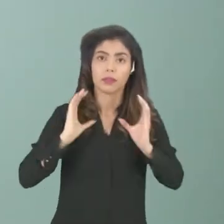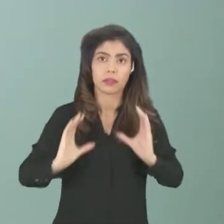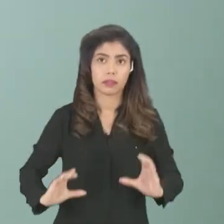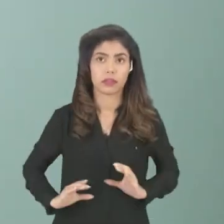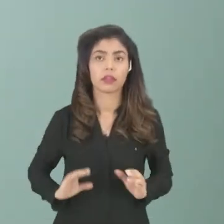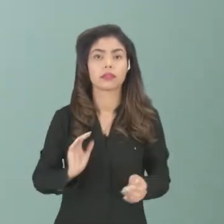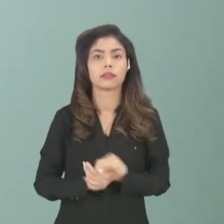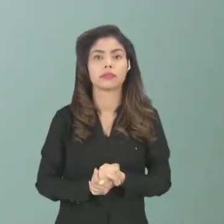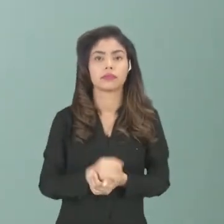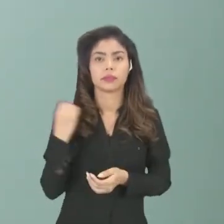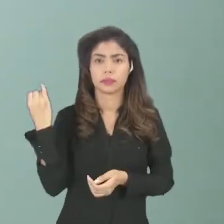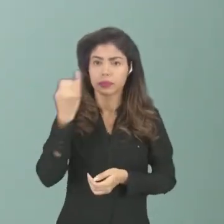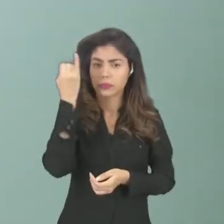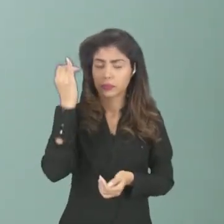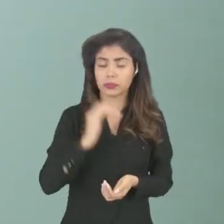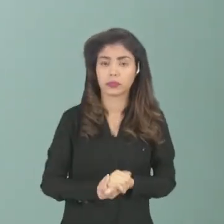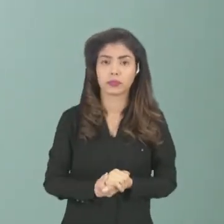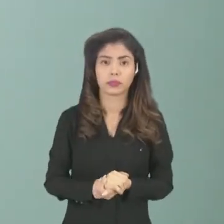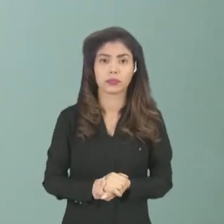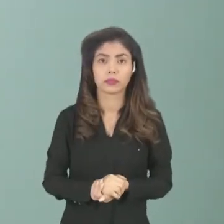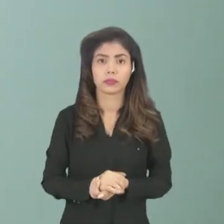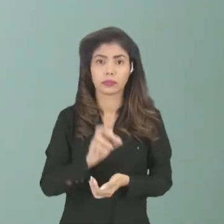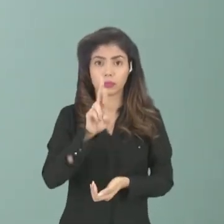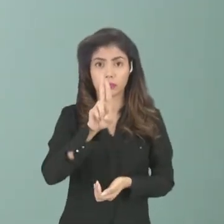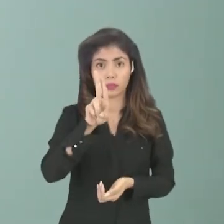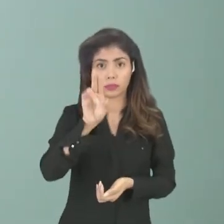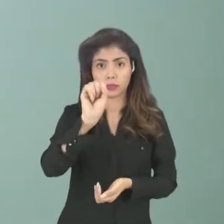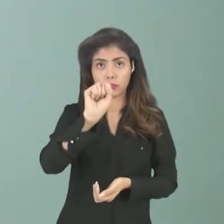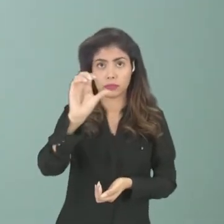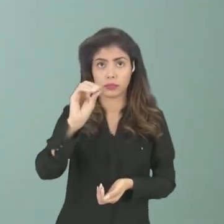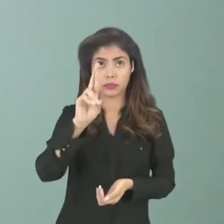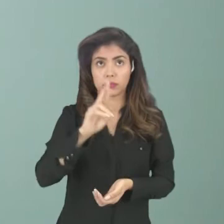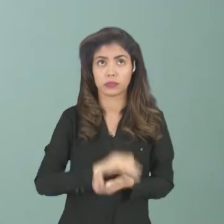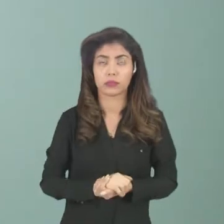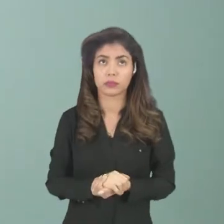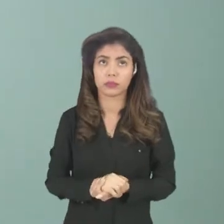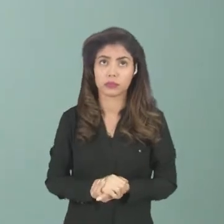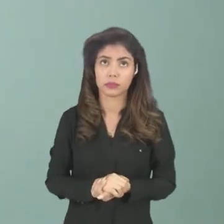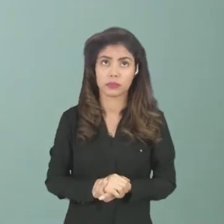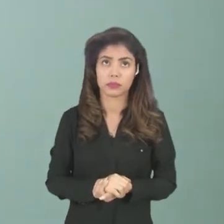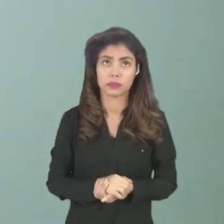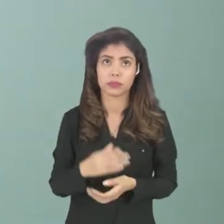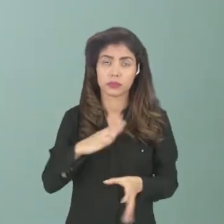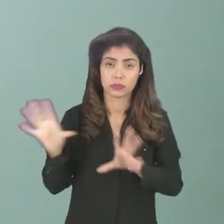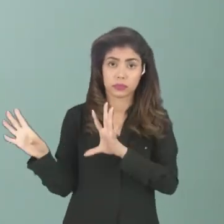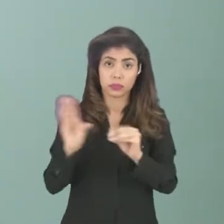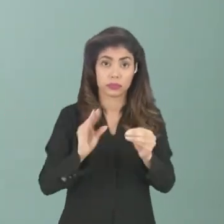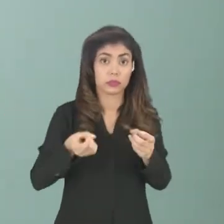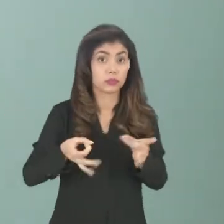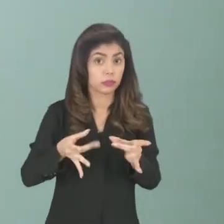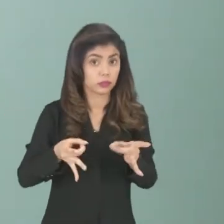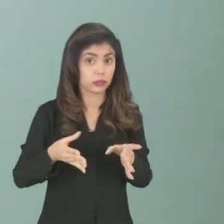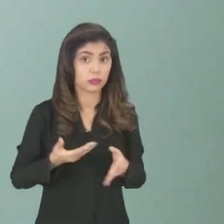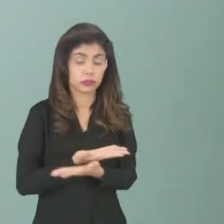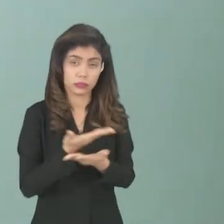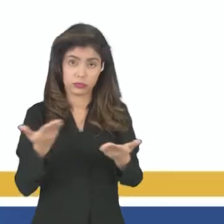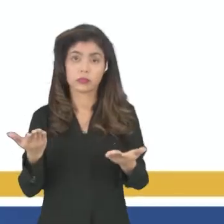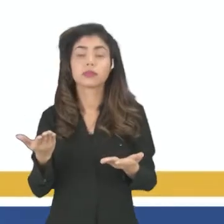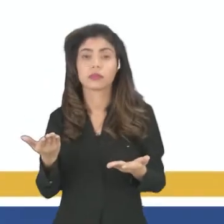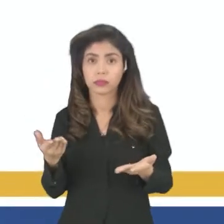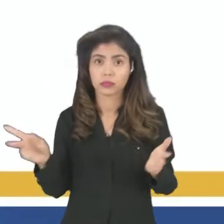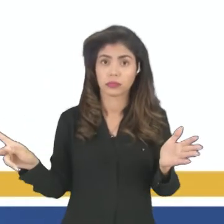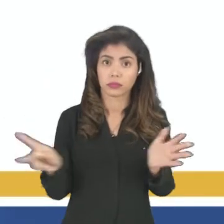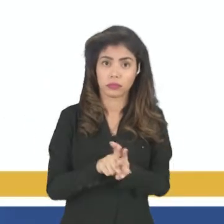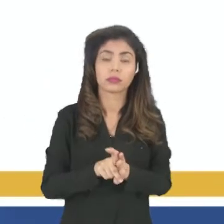obra muito interessante do Rousseau, é um tratado de pedagogia. Aí eu trago uma dica para ampliar o repertório cultural